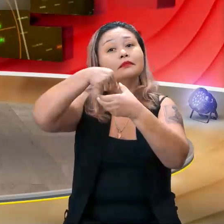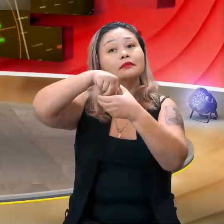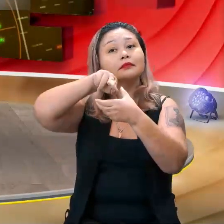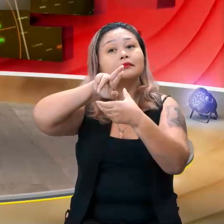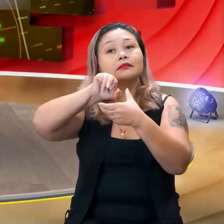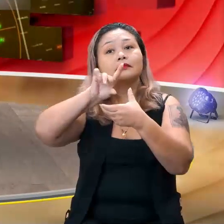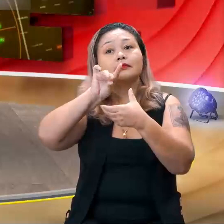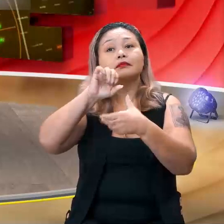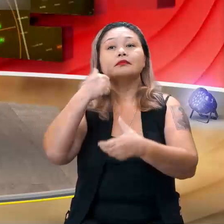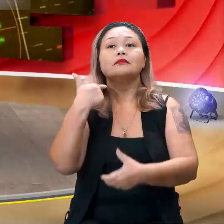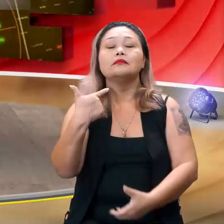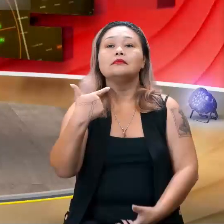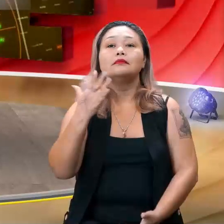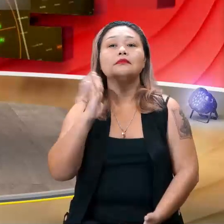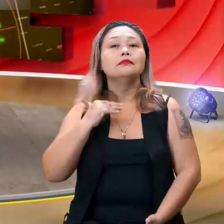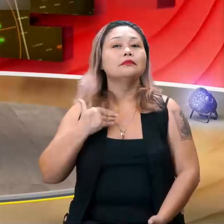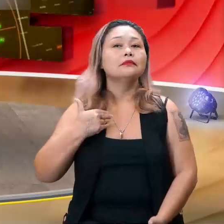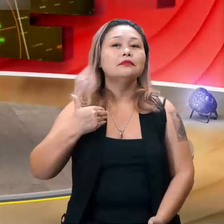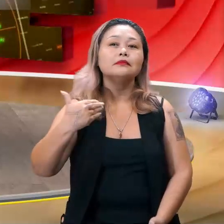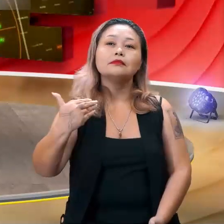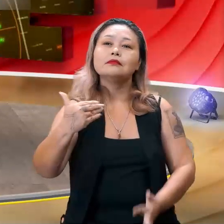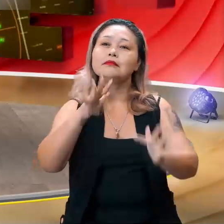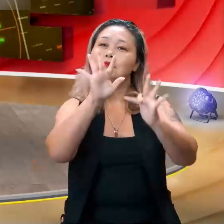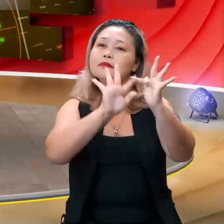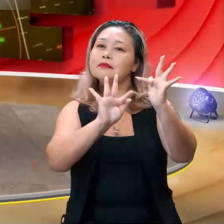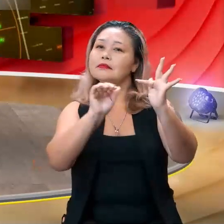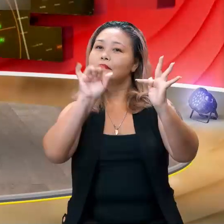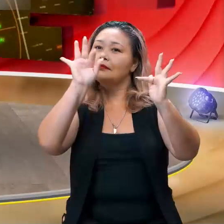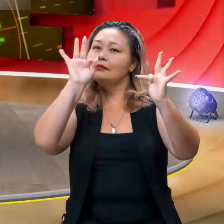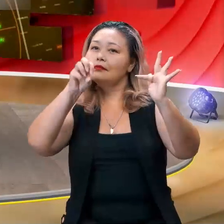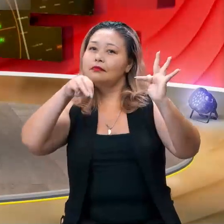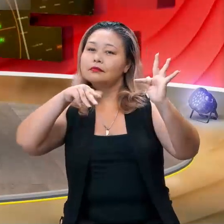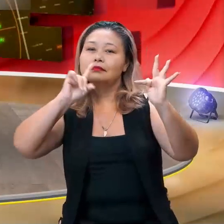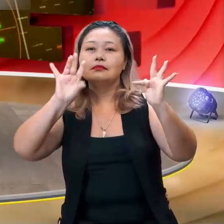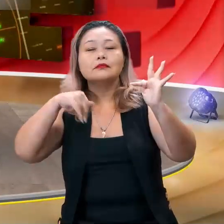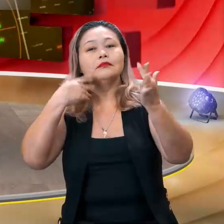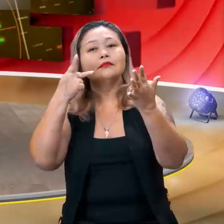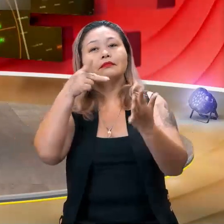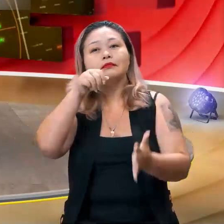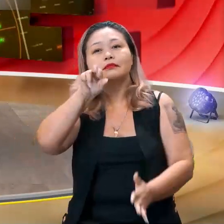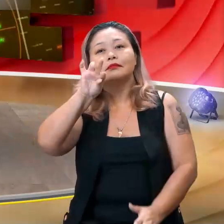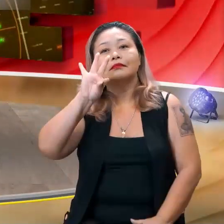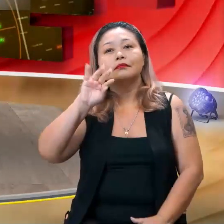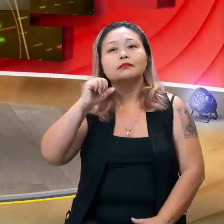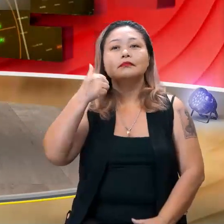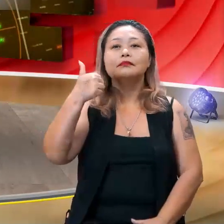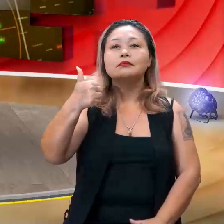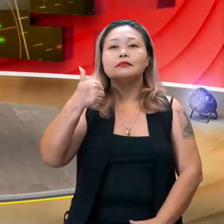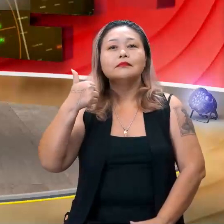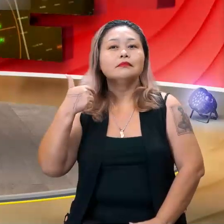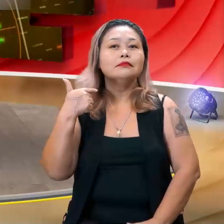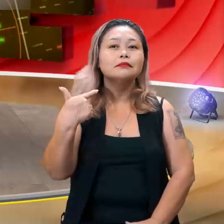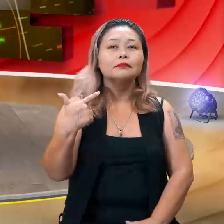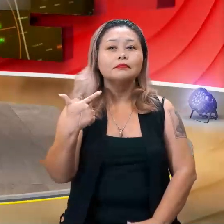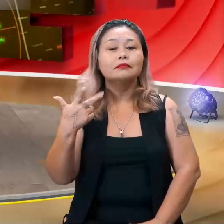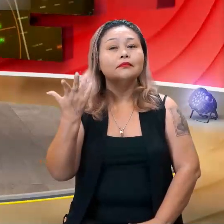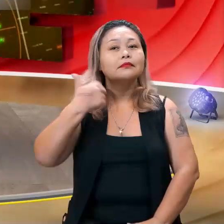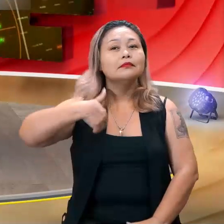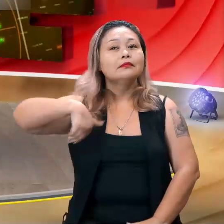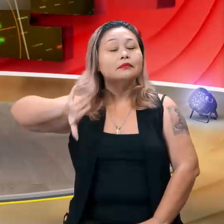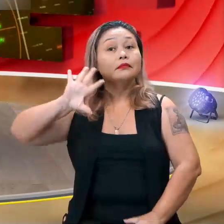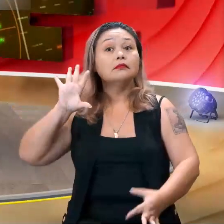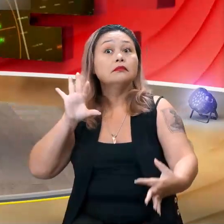que nós começamos com função afim, parte 1, parte 2... E se você